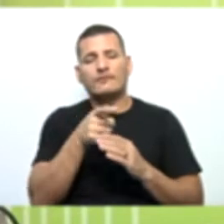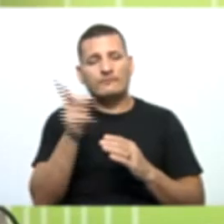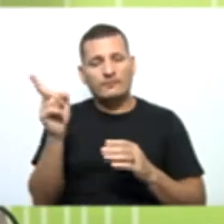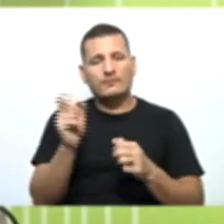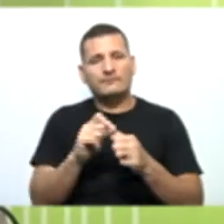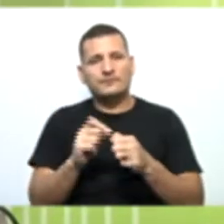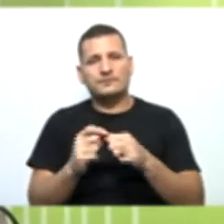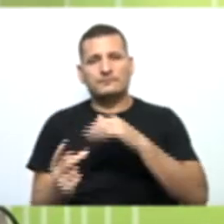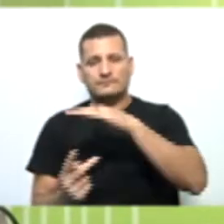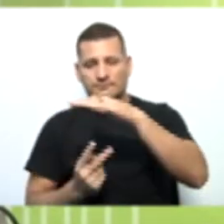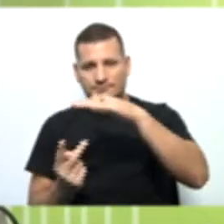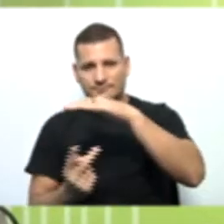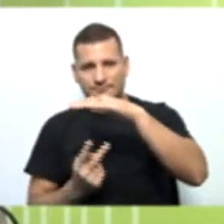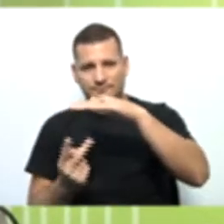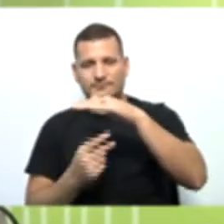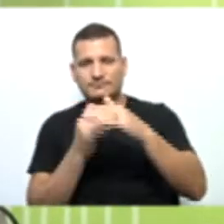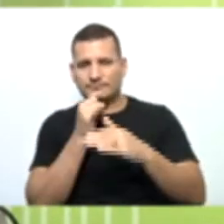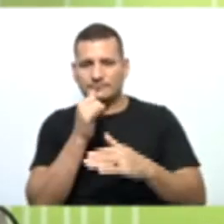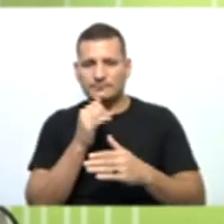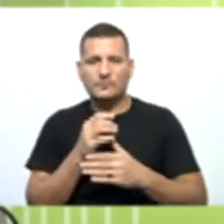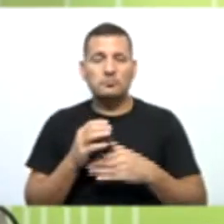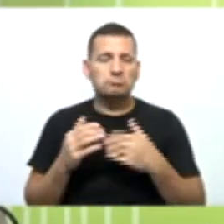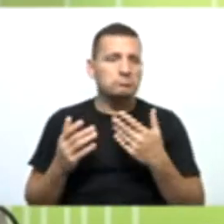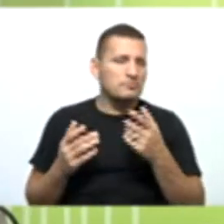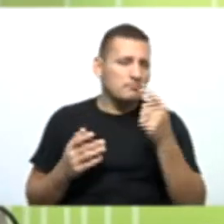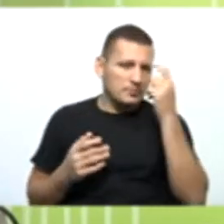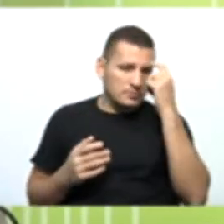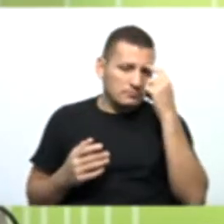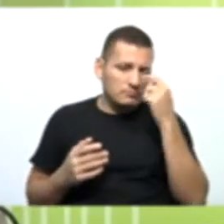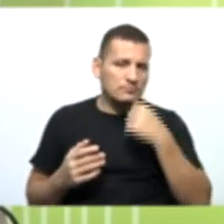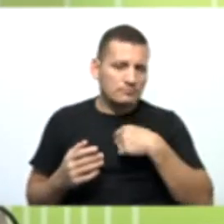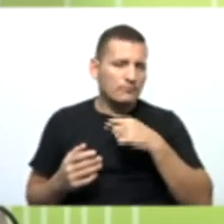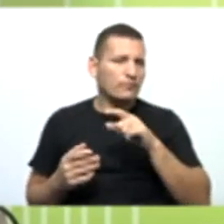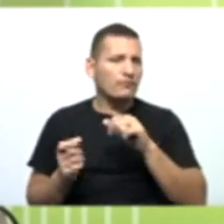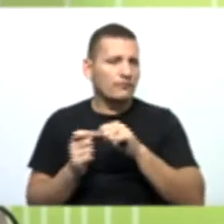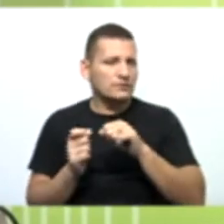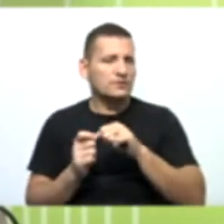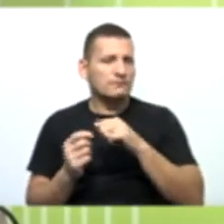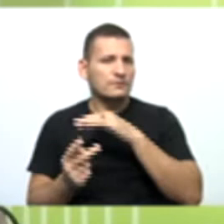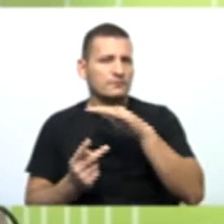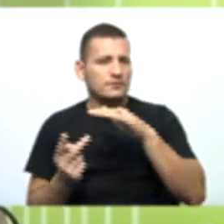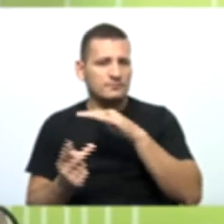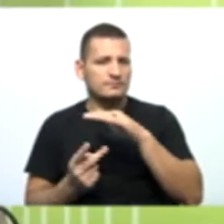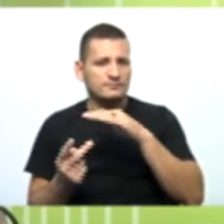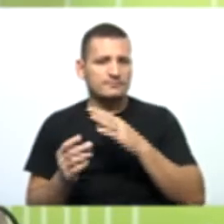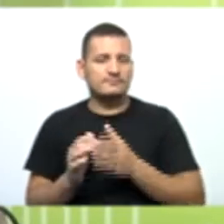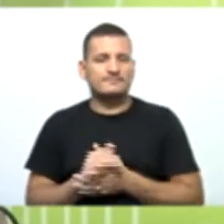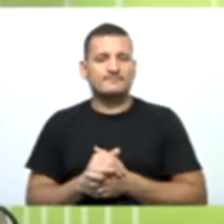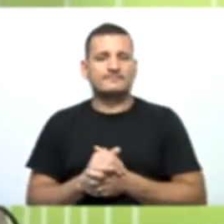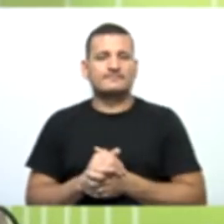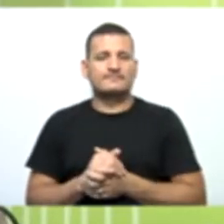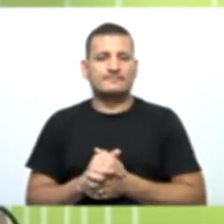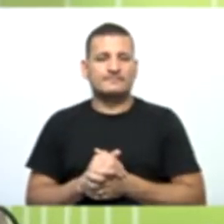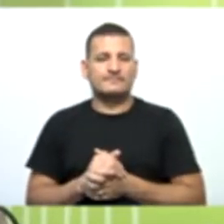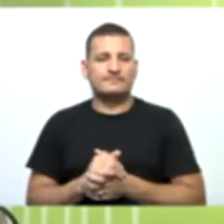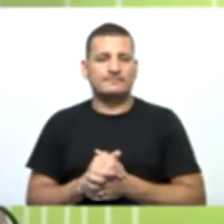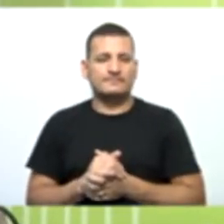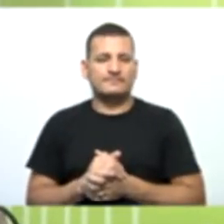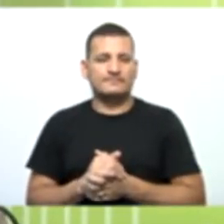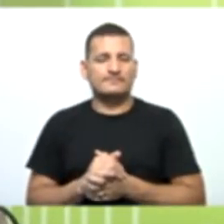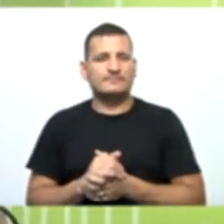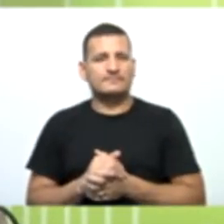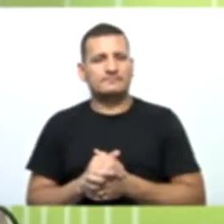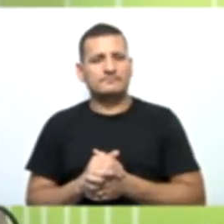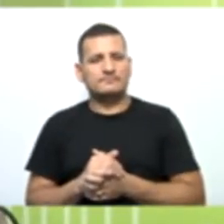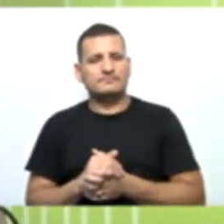exemplo. Aí você vai falar, poxa, eu vou fazer uma vitamina. Posso dizer que é